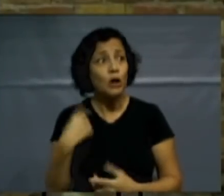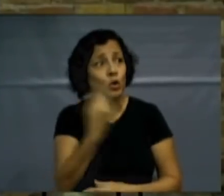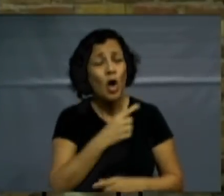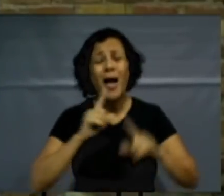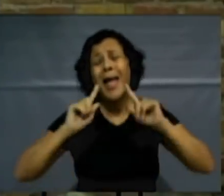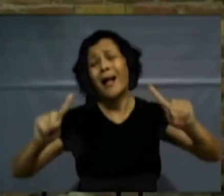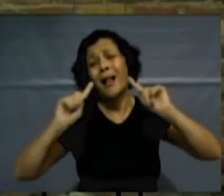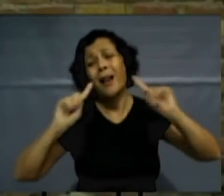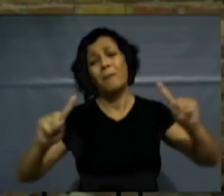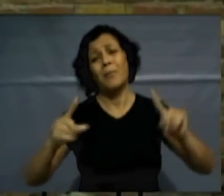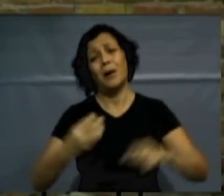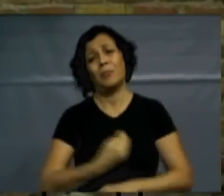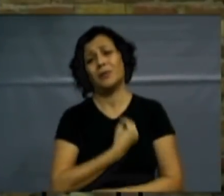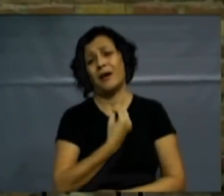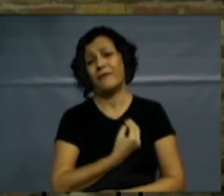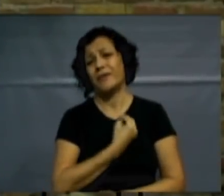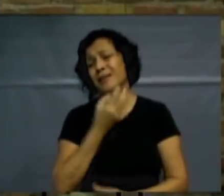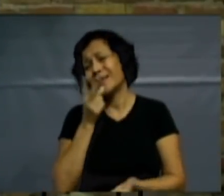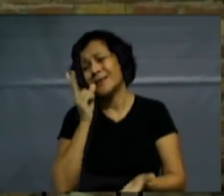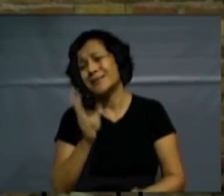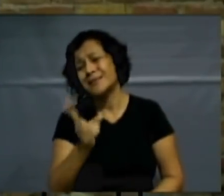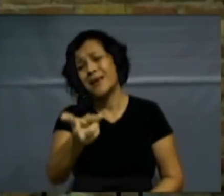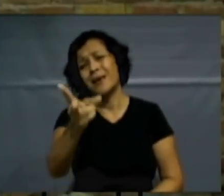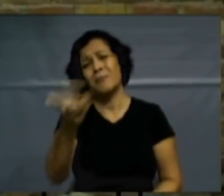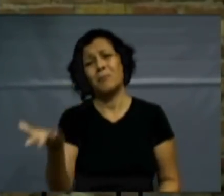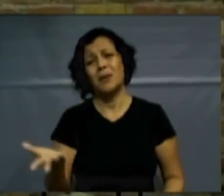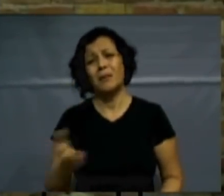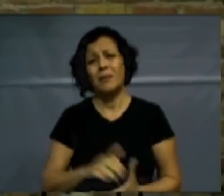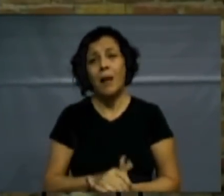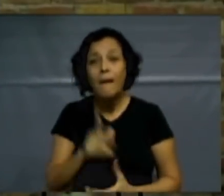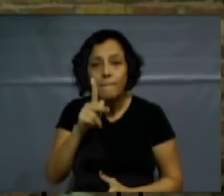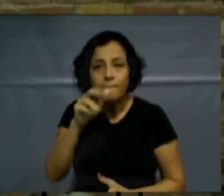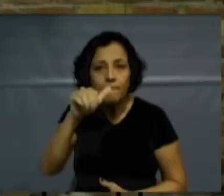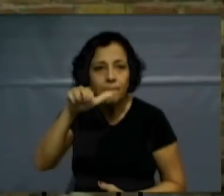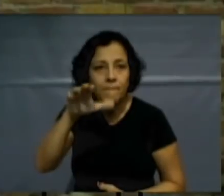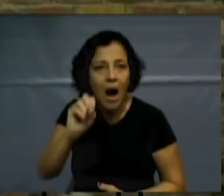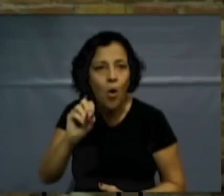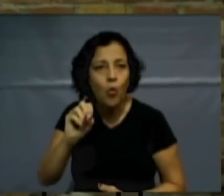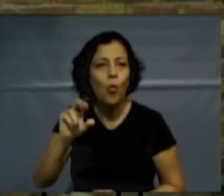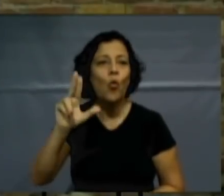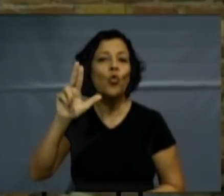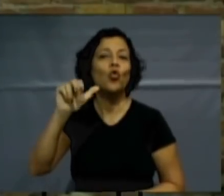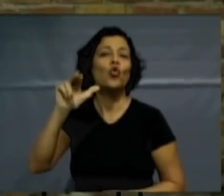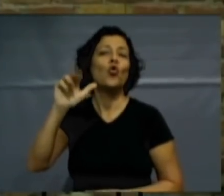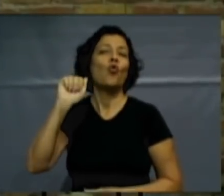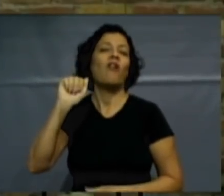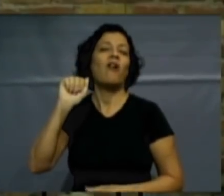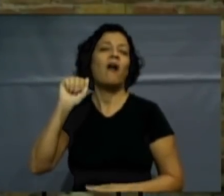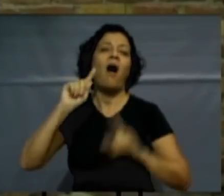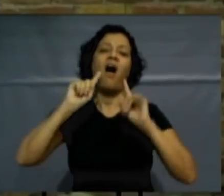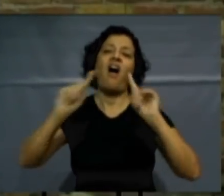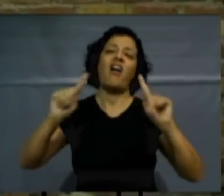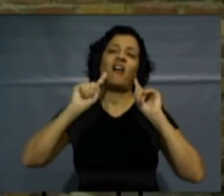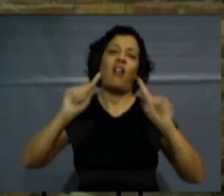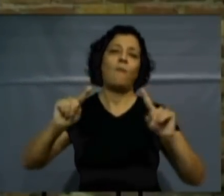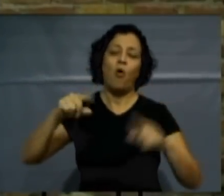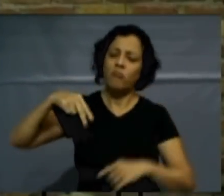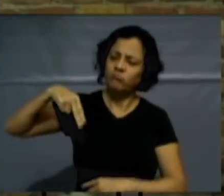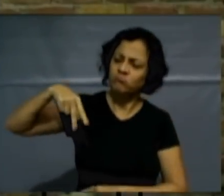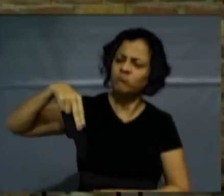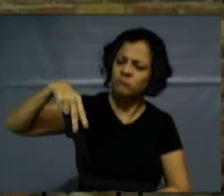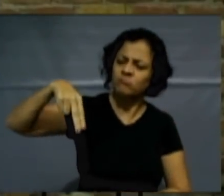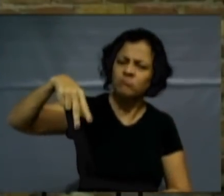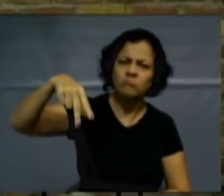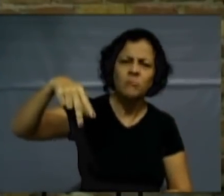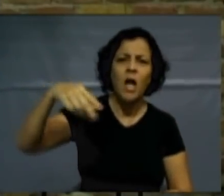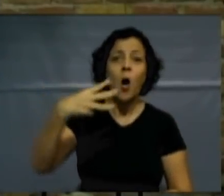tanto da vida. Paulo nunca reclamou, caminhando nos desertos com 40 graus de febre. A gente vai ter o relato